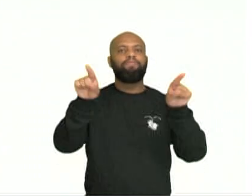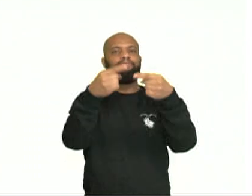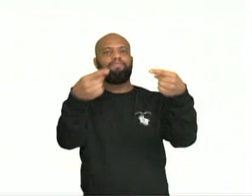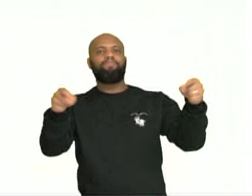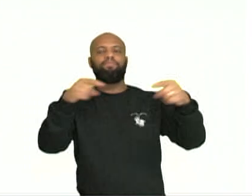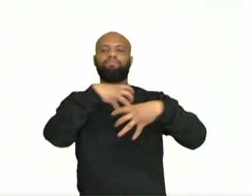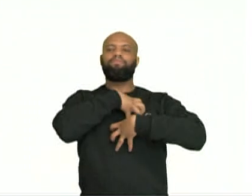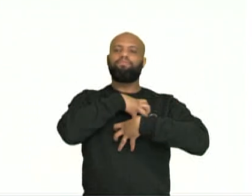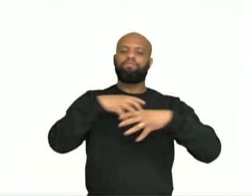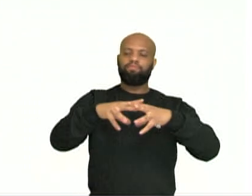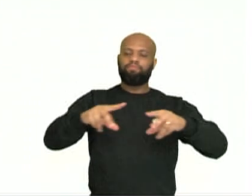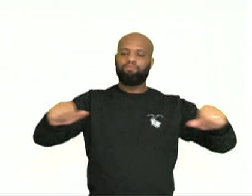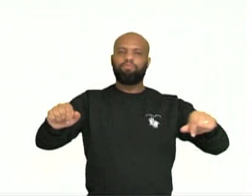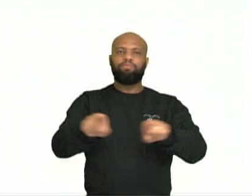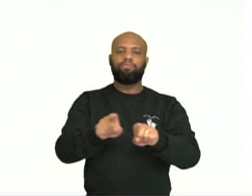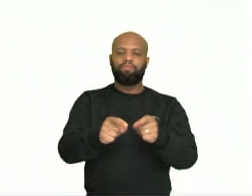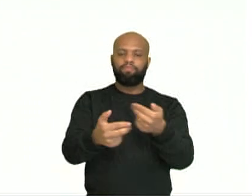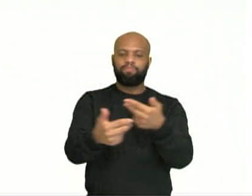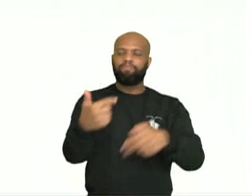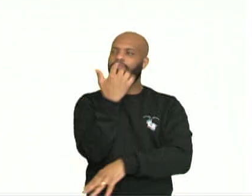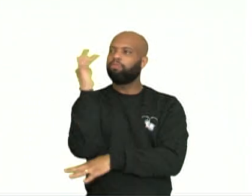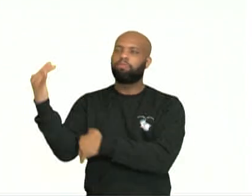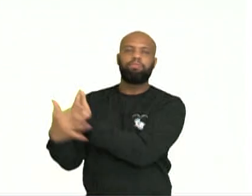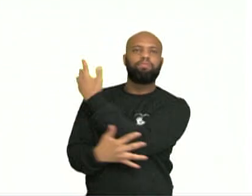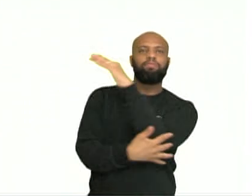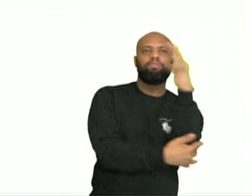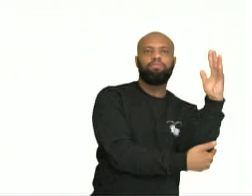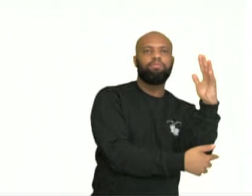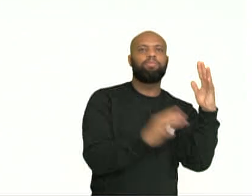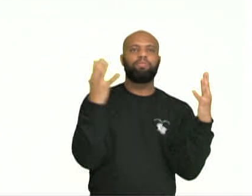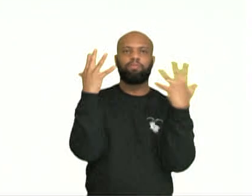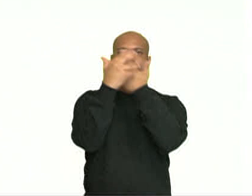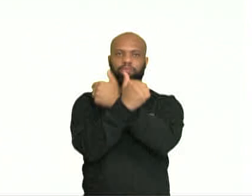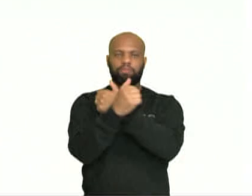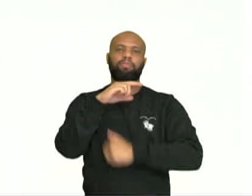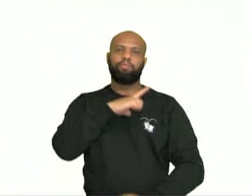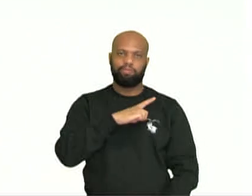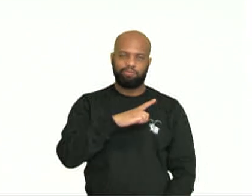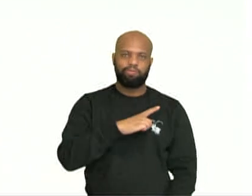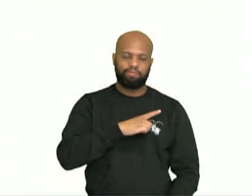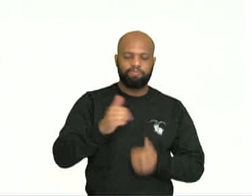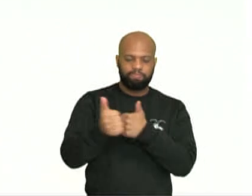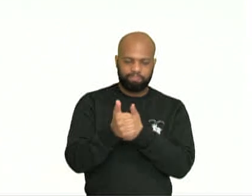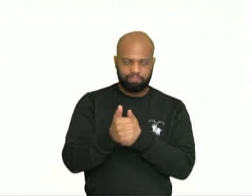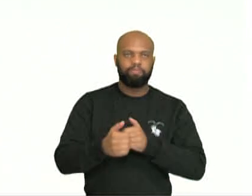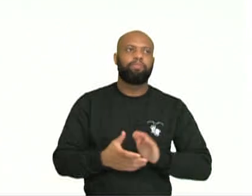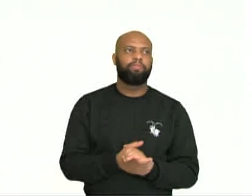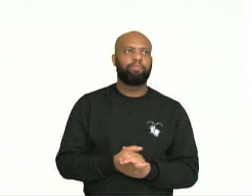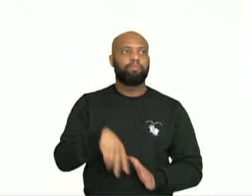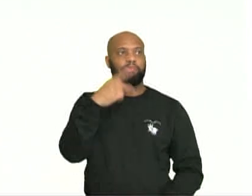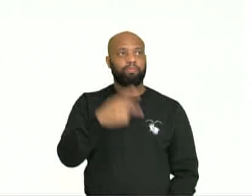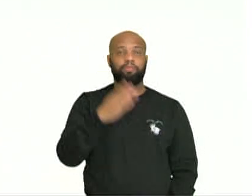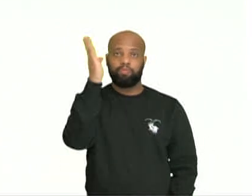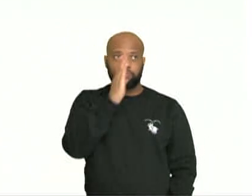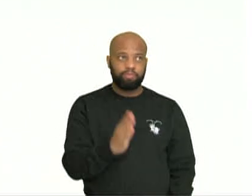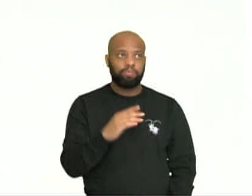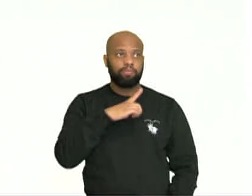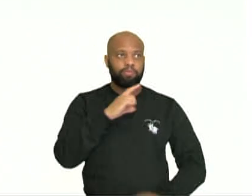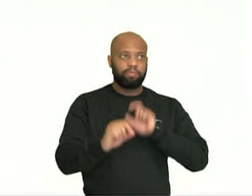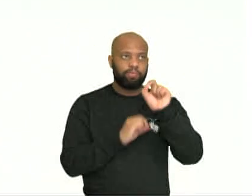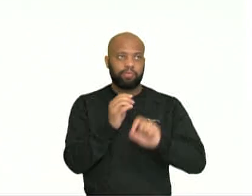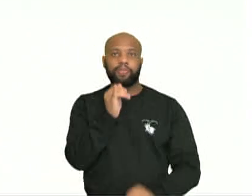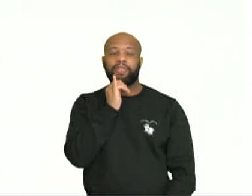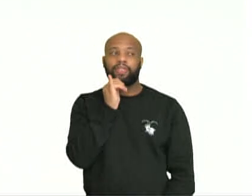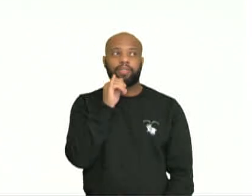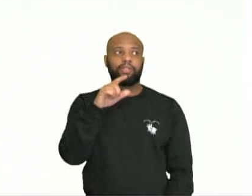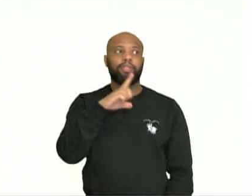da terra, dos recursos naturais, enfim, das belezas que nós estão ao nosso redor. No Brasil, nós temos, por